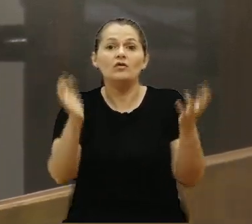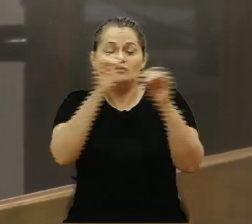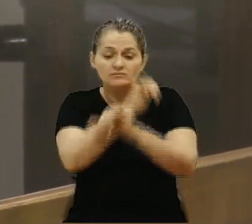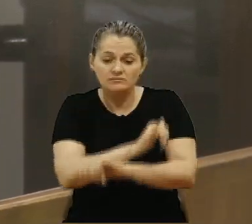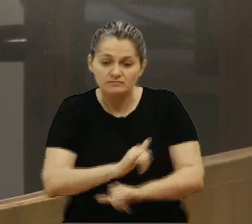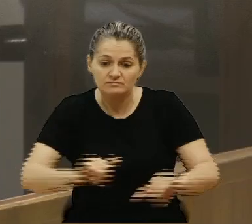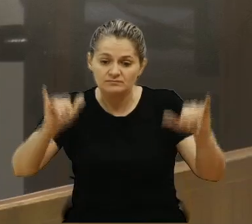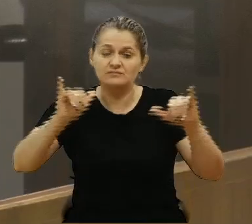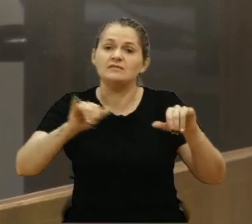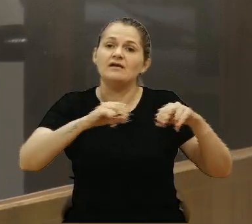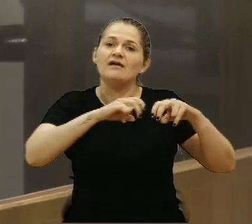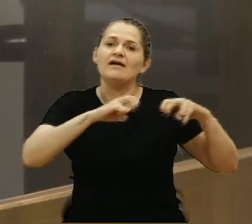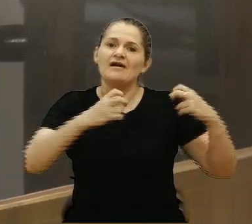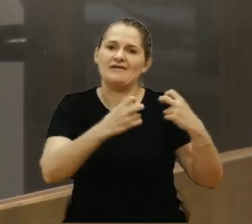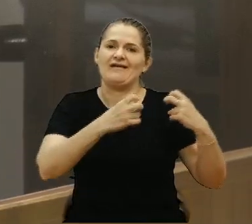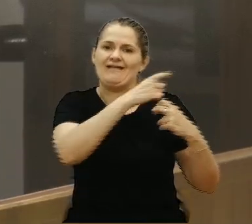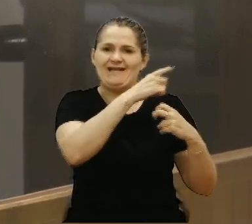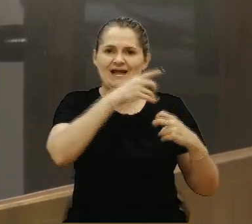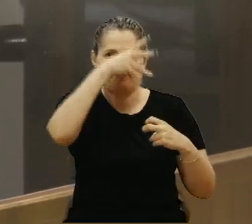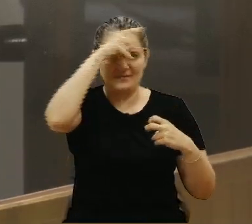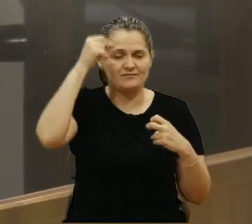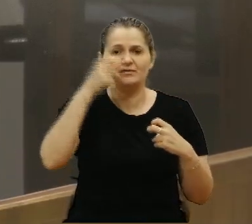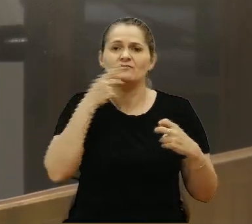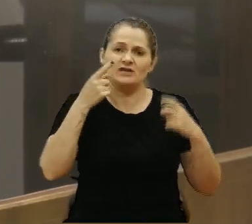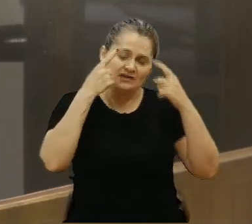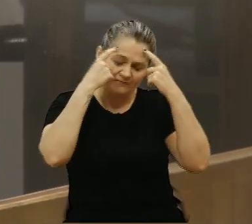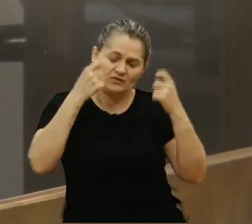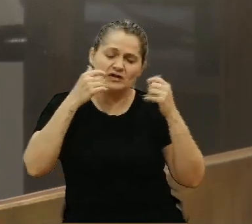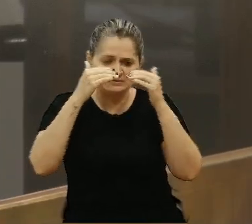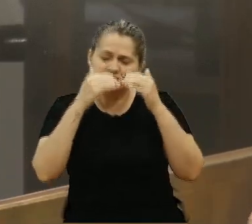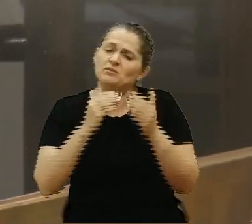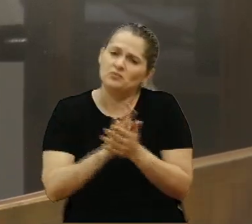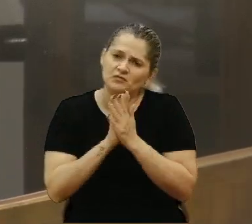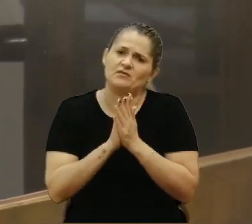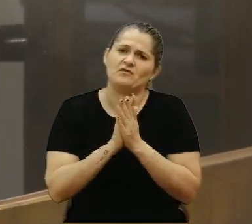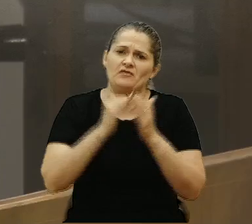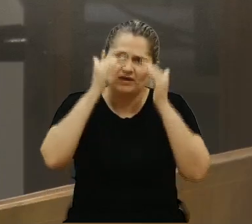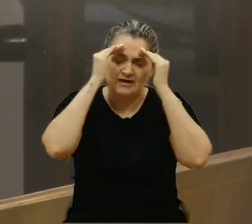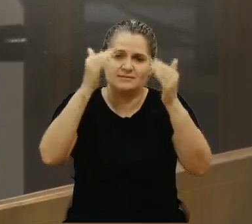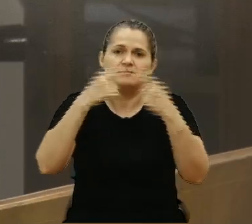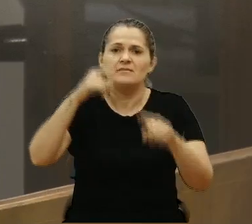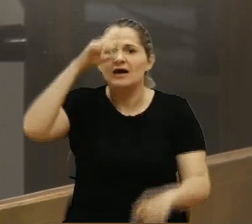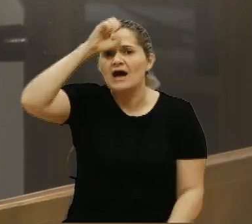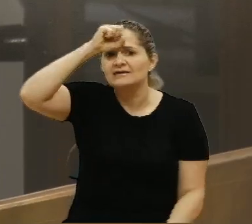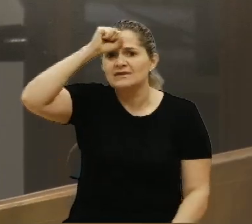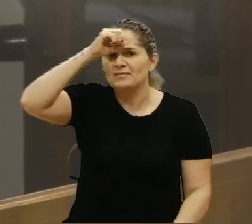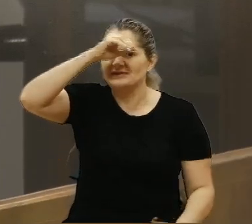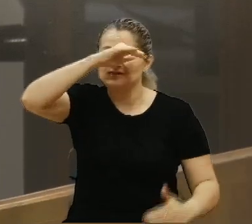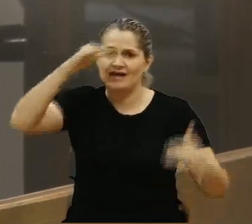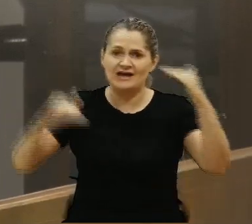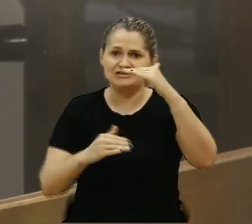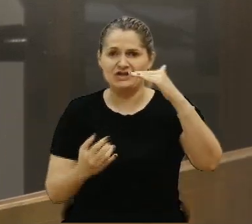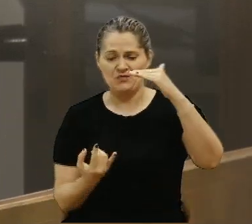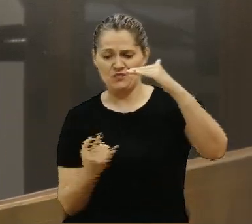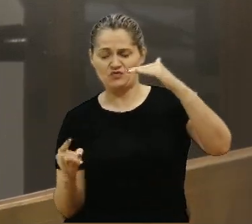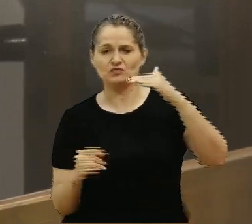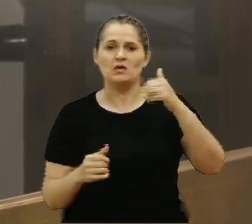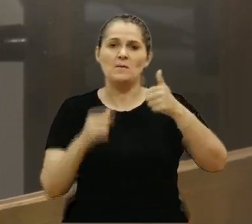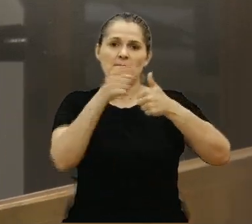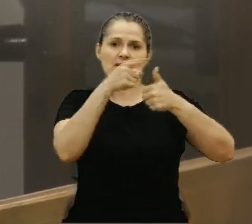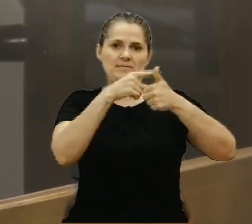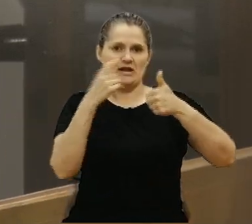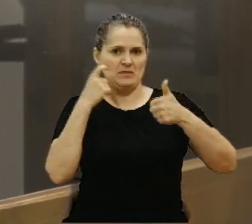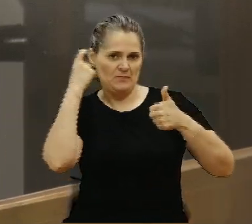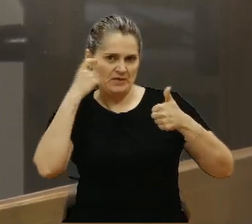do prefeito, com essa história de violência, com todo o respeito, gente, mas a parte da aprendizagem está lá embaixo. Primeiro a gente tem que se preocupar